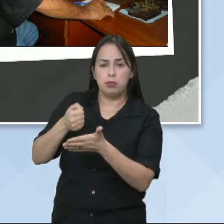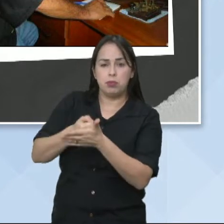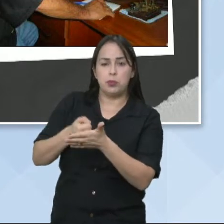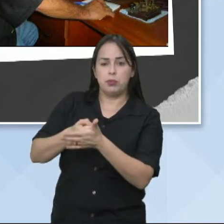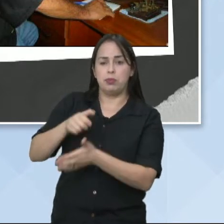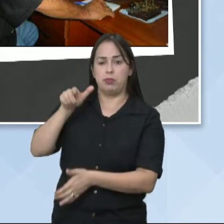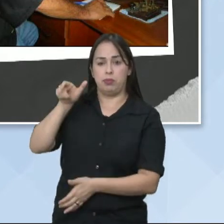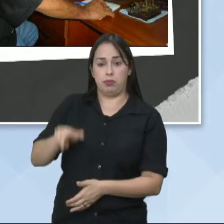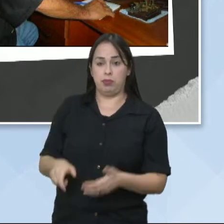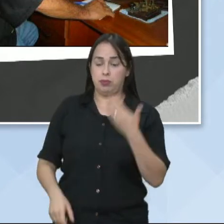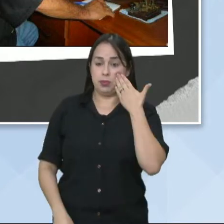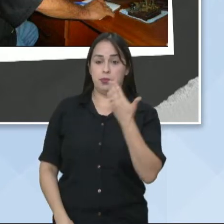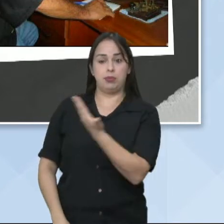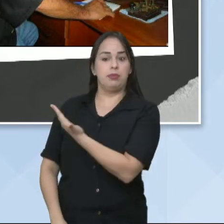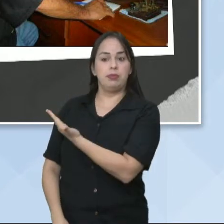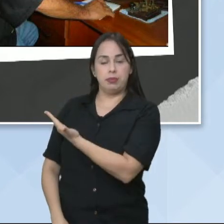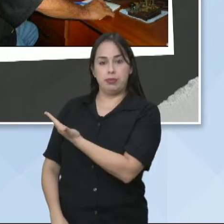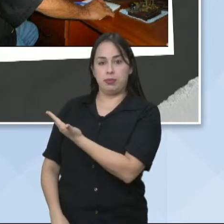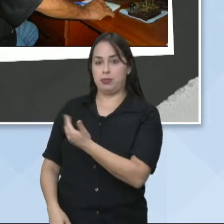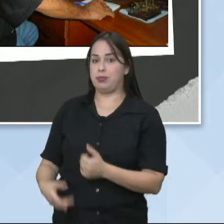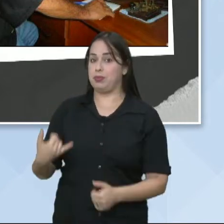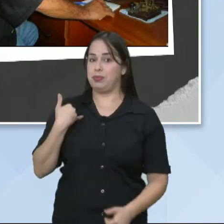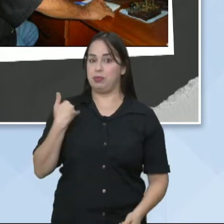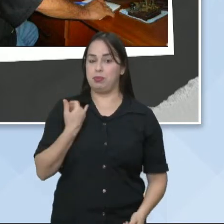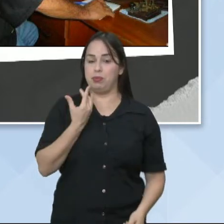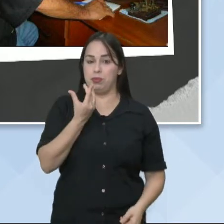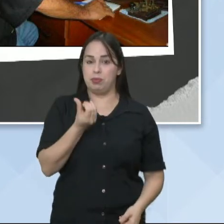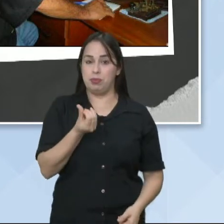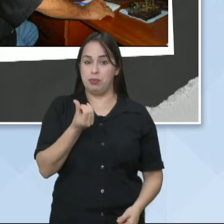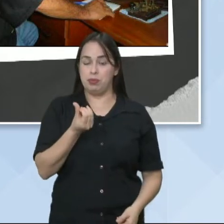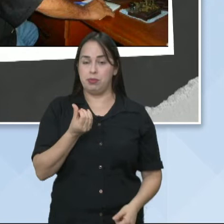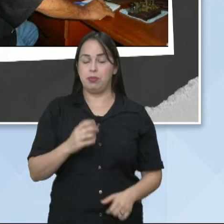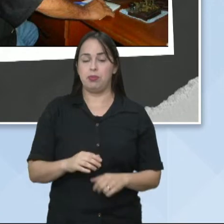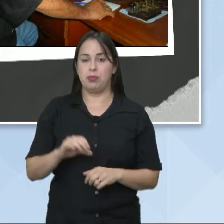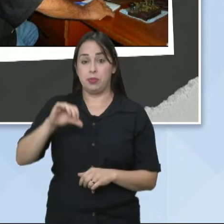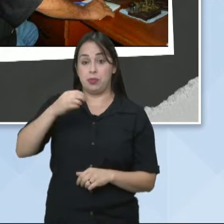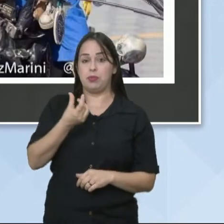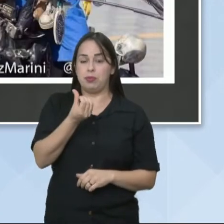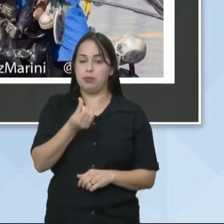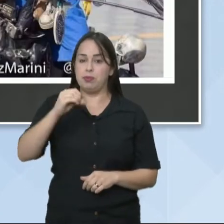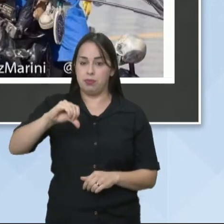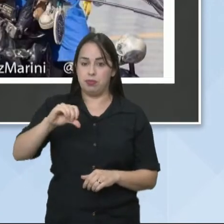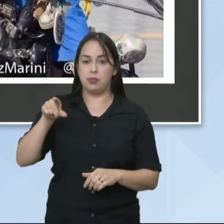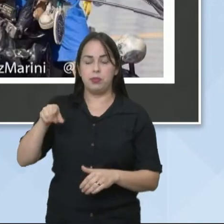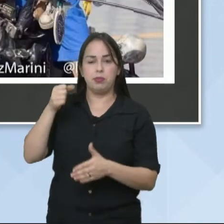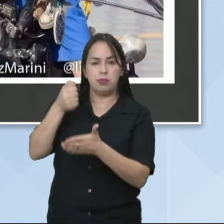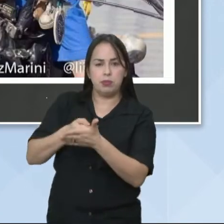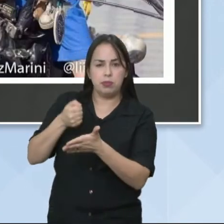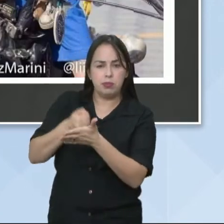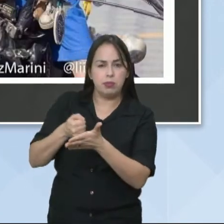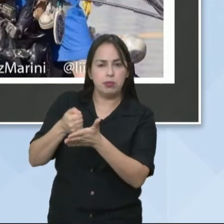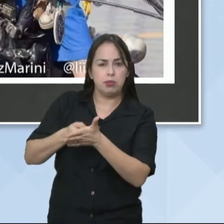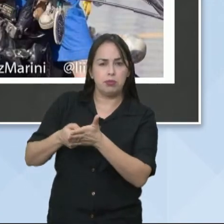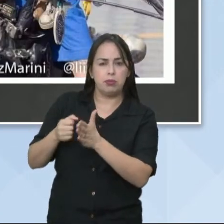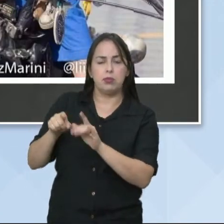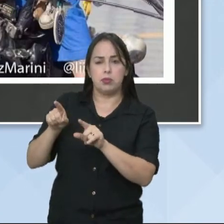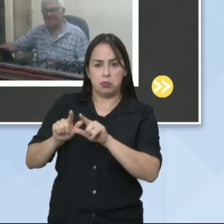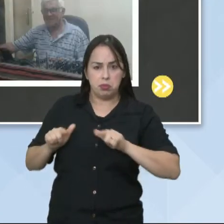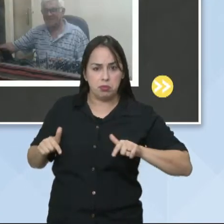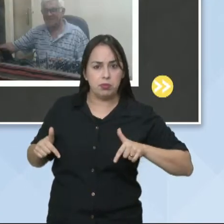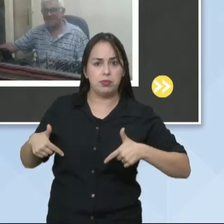Peninha, aos 69 anos. Peninha foi um militante histórico e muito